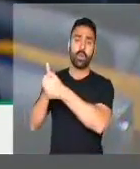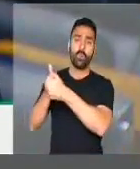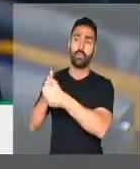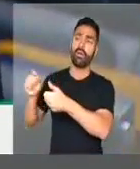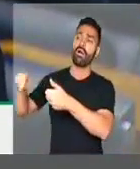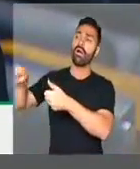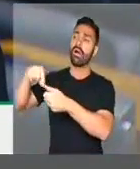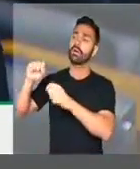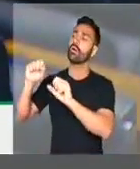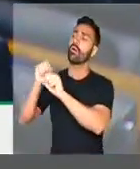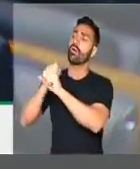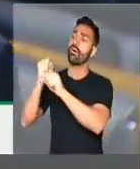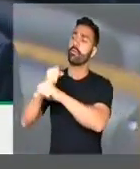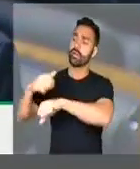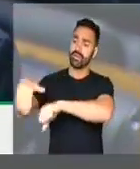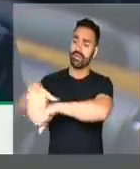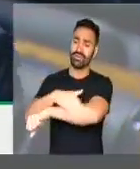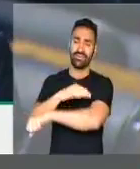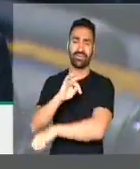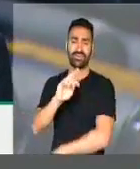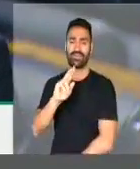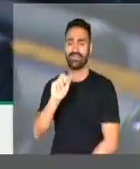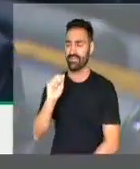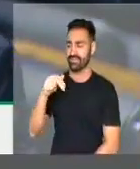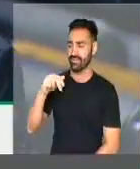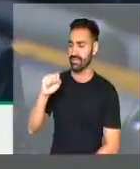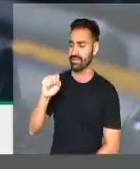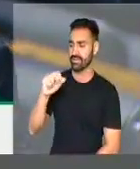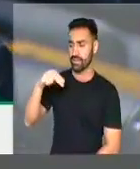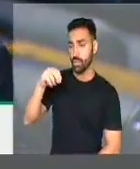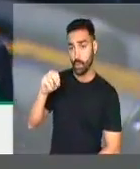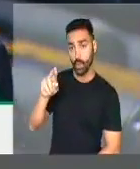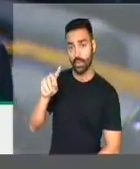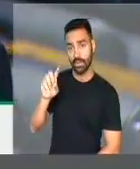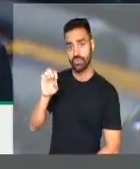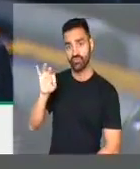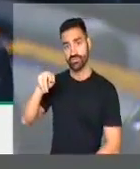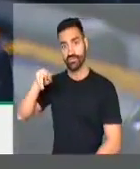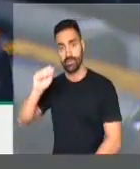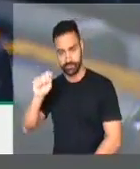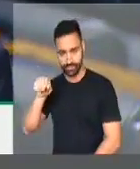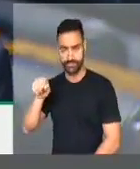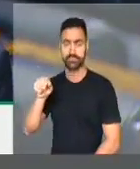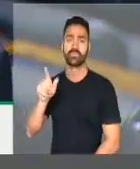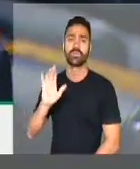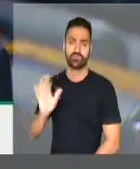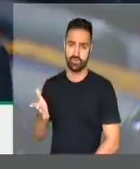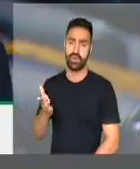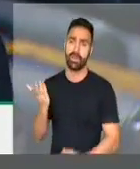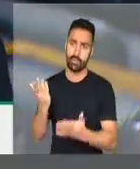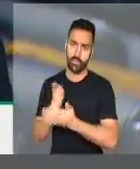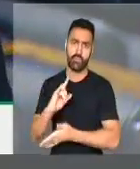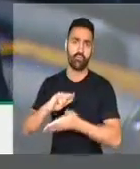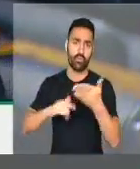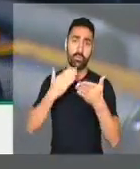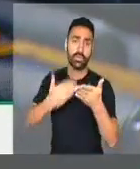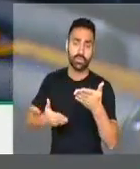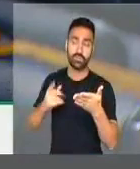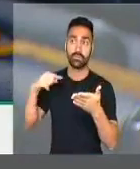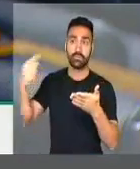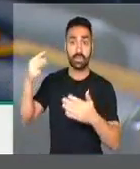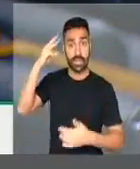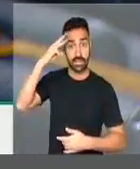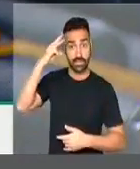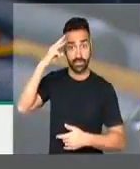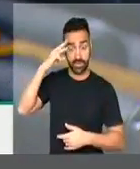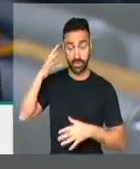tem um deputado augusto coutinho como relator dessa comissão externa em nós aprovamos um requerimento para que nós possamos no próximo terça feira